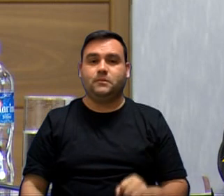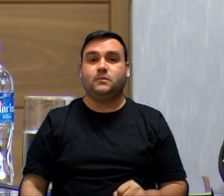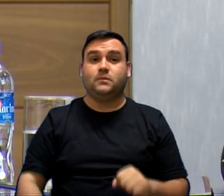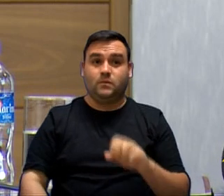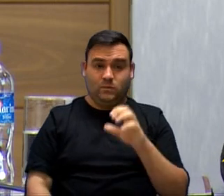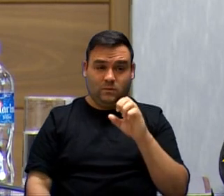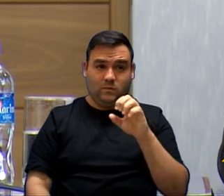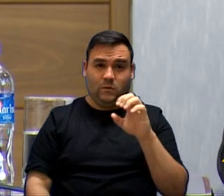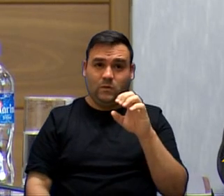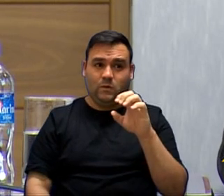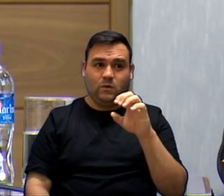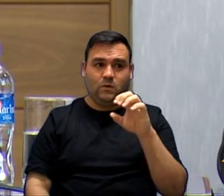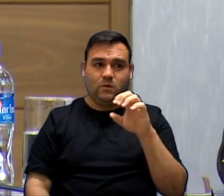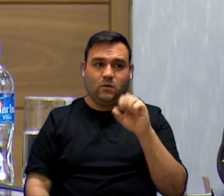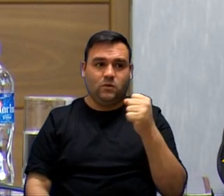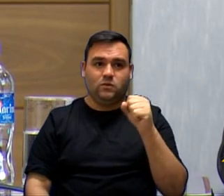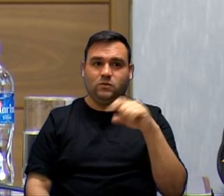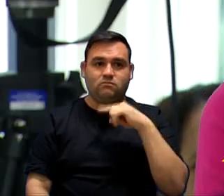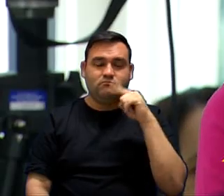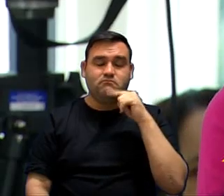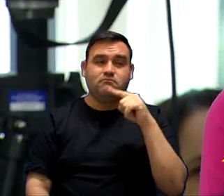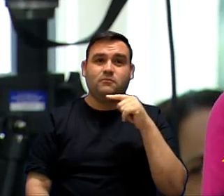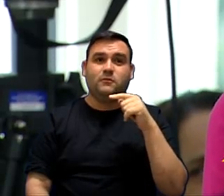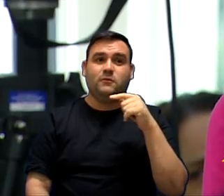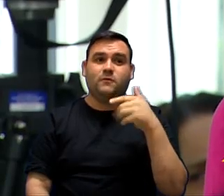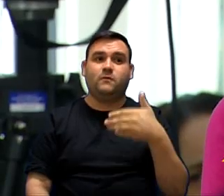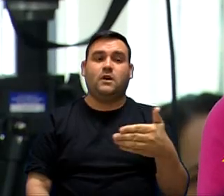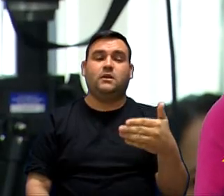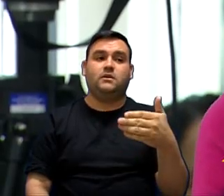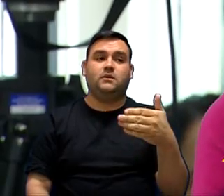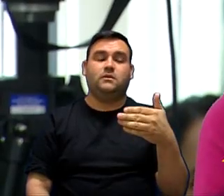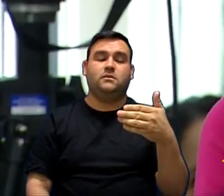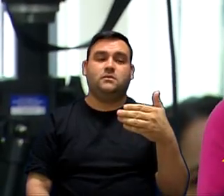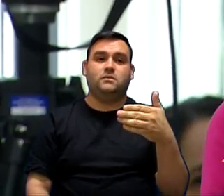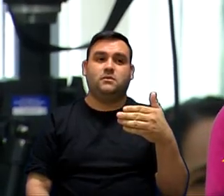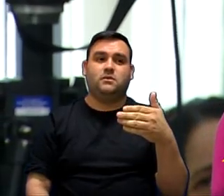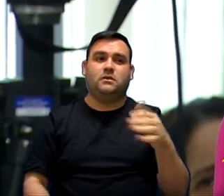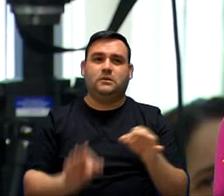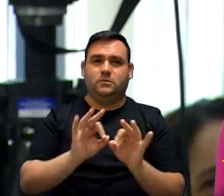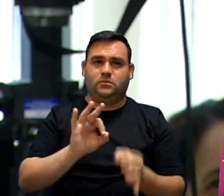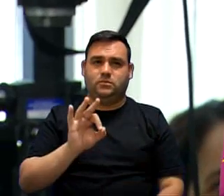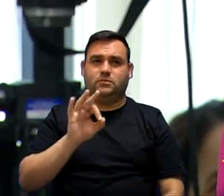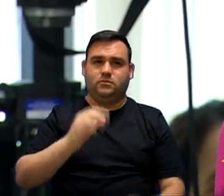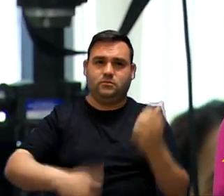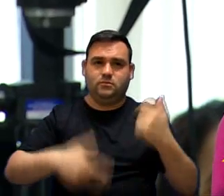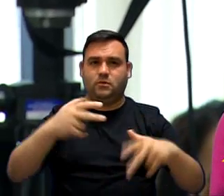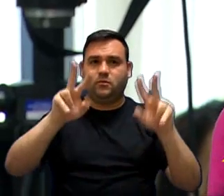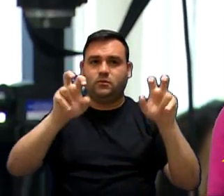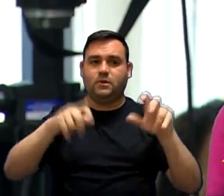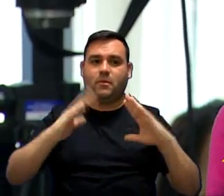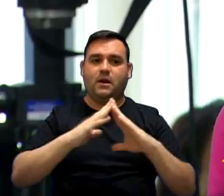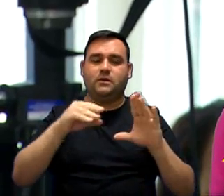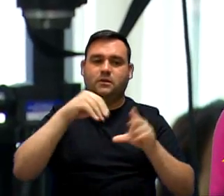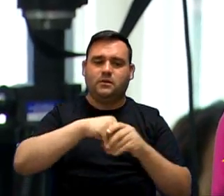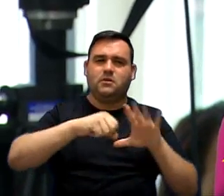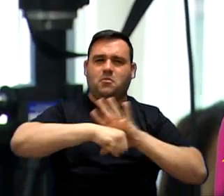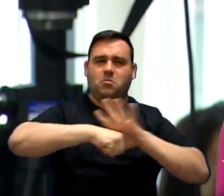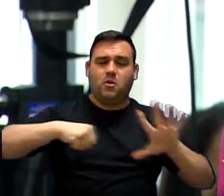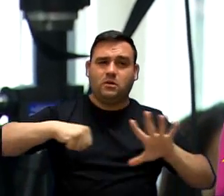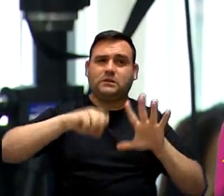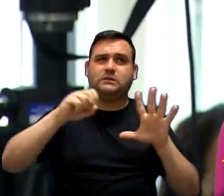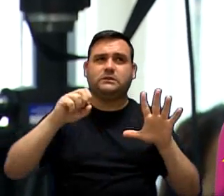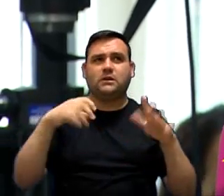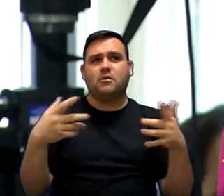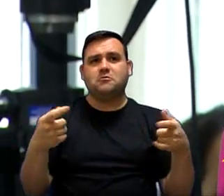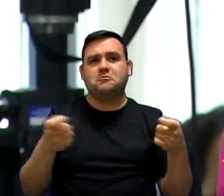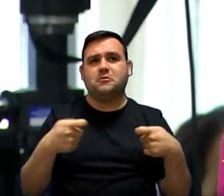Às 8 horas não dá para os colegas, vereadora. É que serão os... Será bem extenso, né, esse assunto. Não se pudéssemos